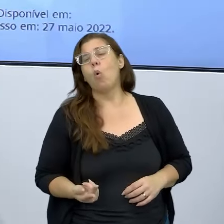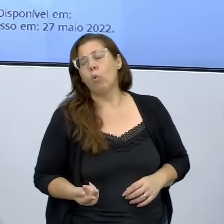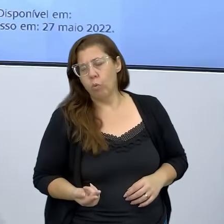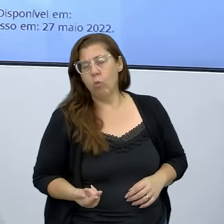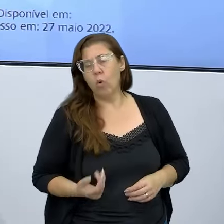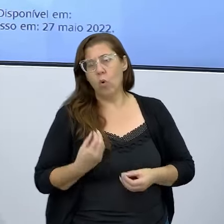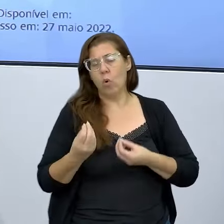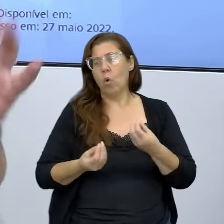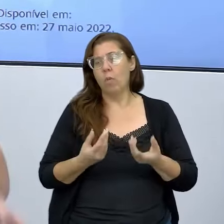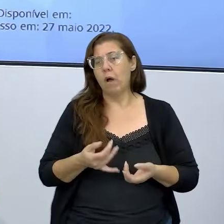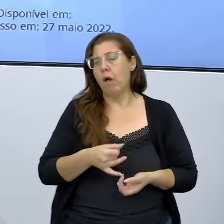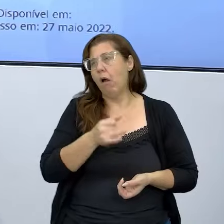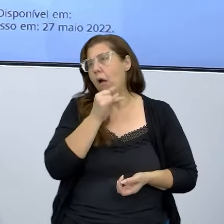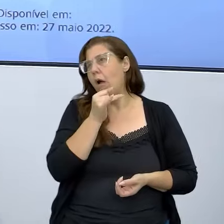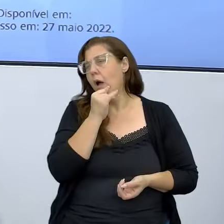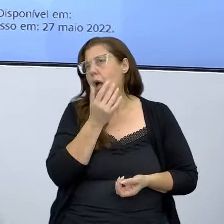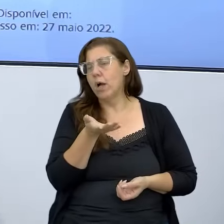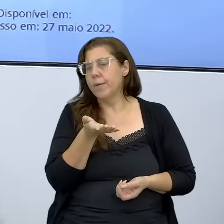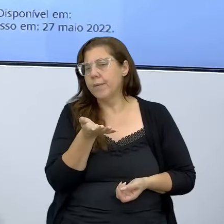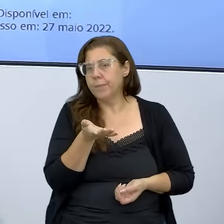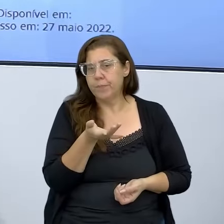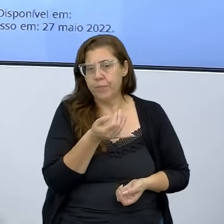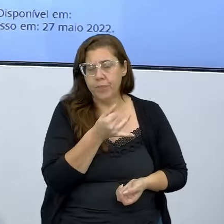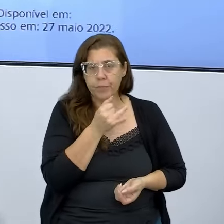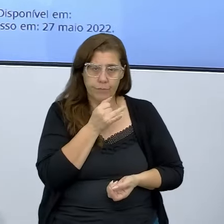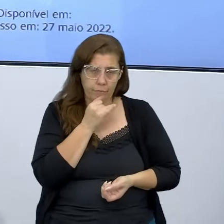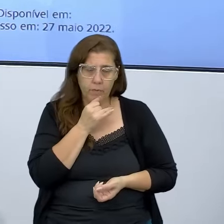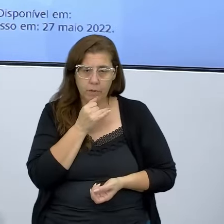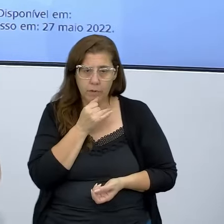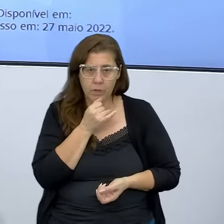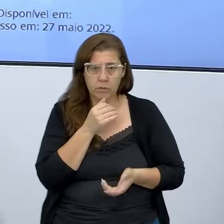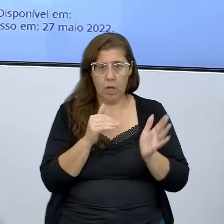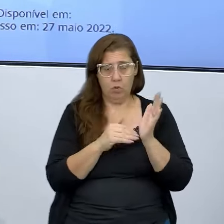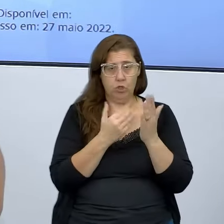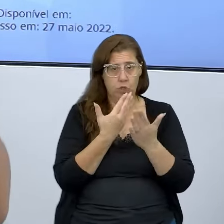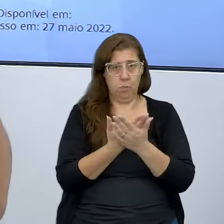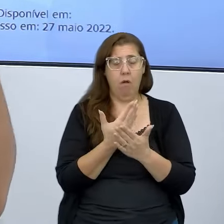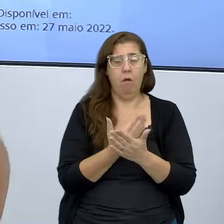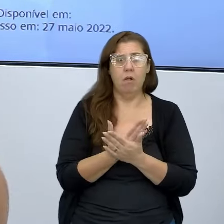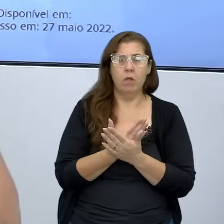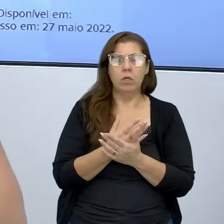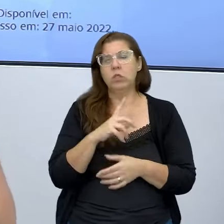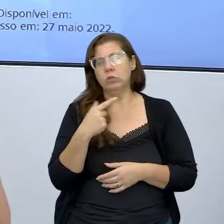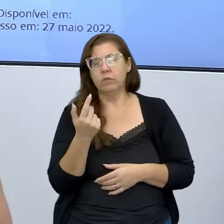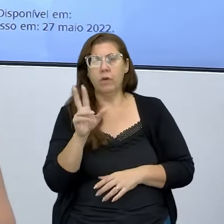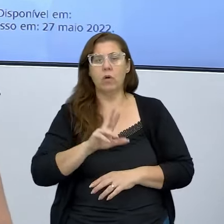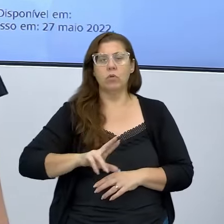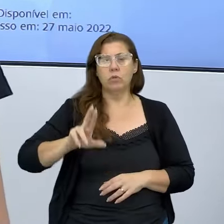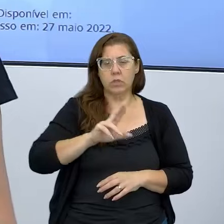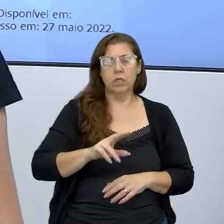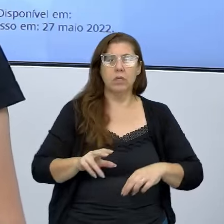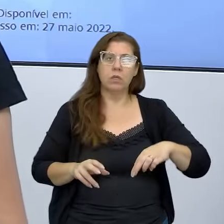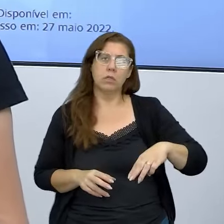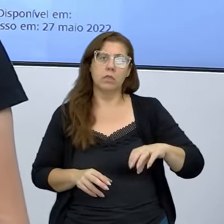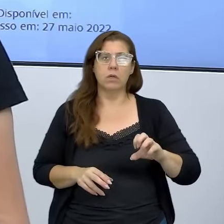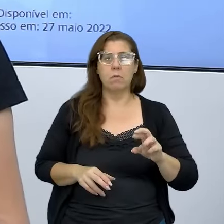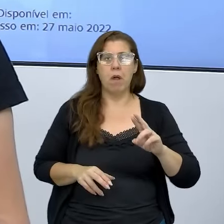a gente... vamos... Exemplo da última aula, né? A gente vai utilizando mercúrio